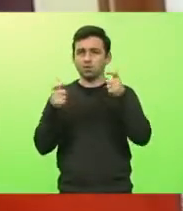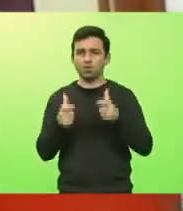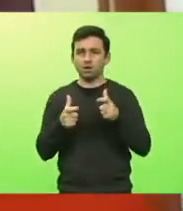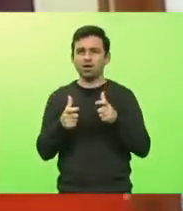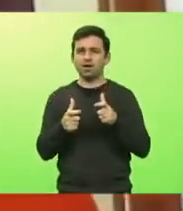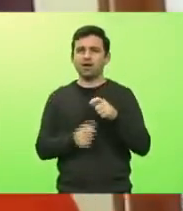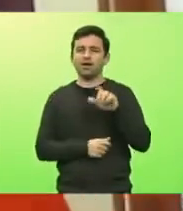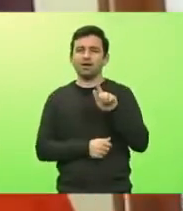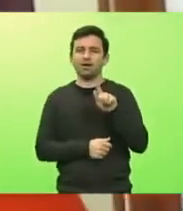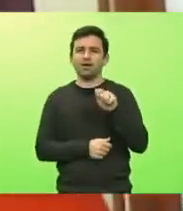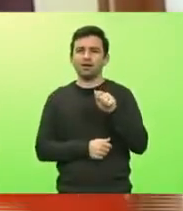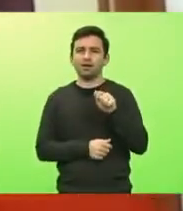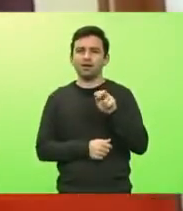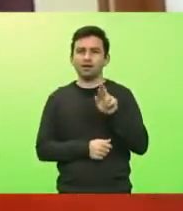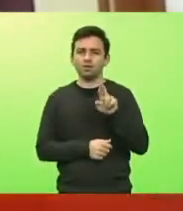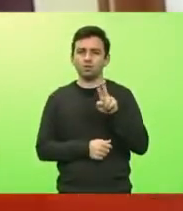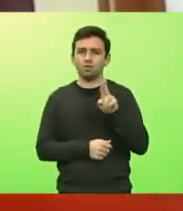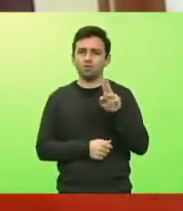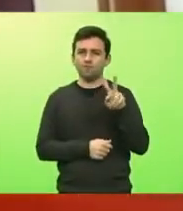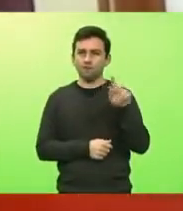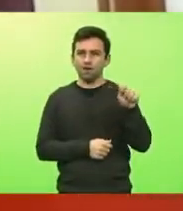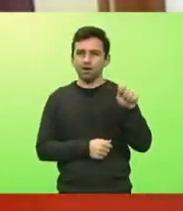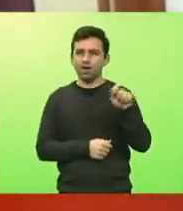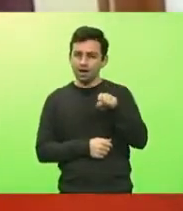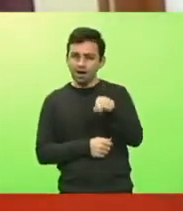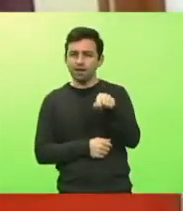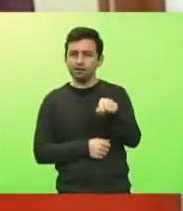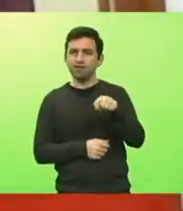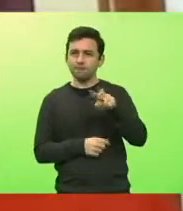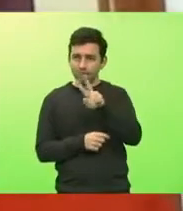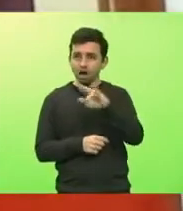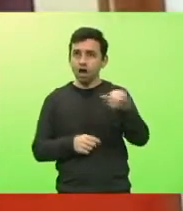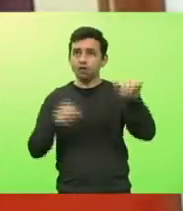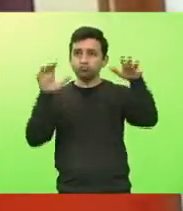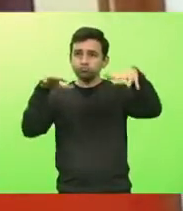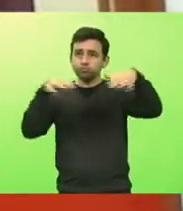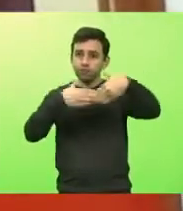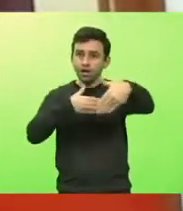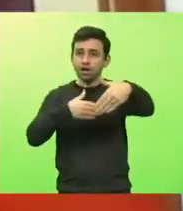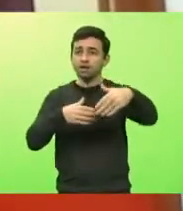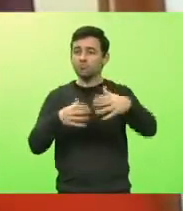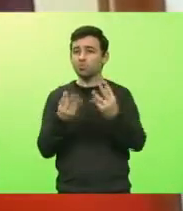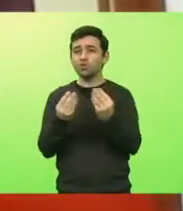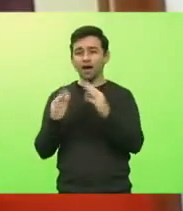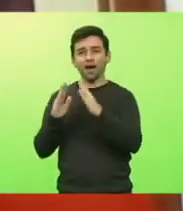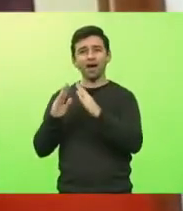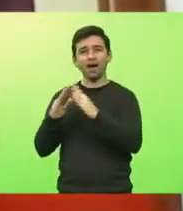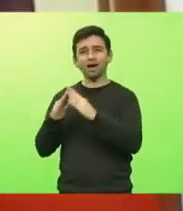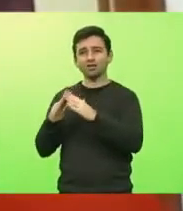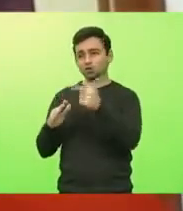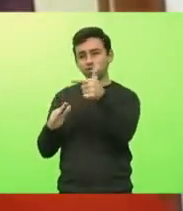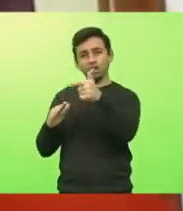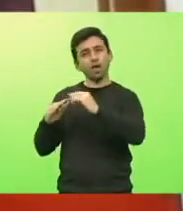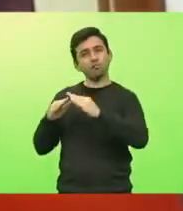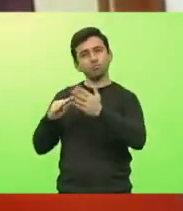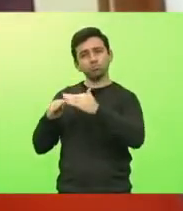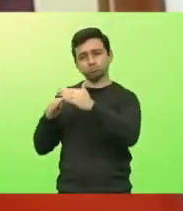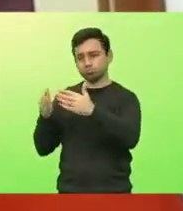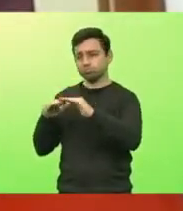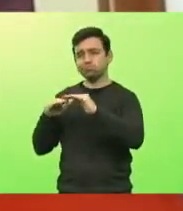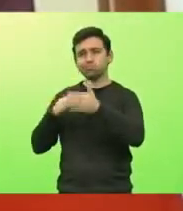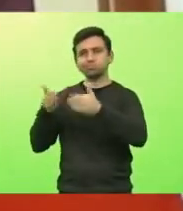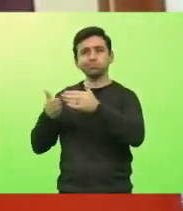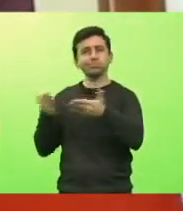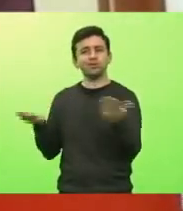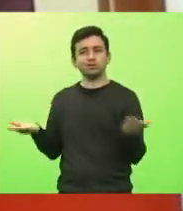exemplo, temos previsões de chuvas e muitas casas estão destelhadas, né? Precisamos